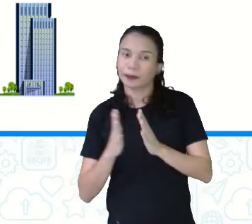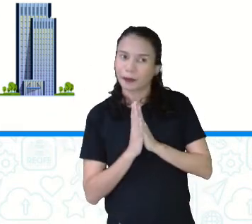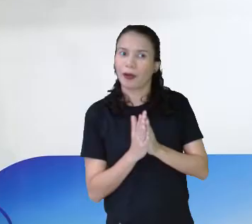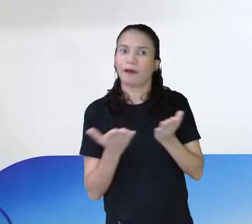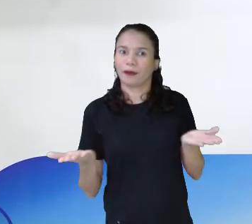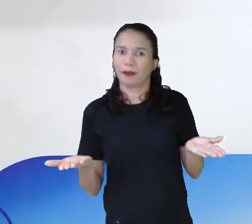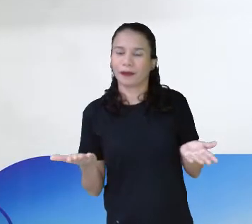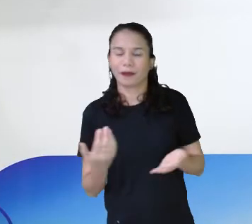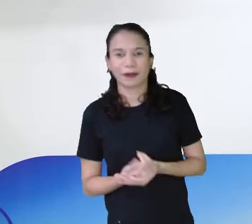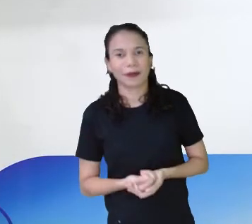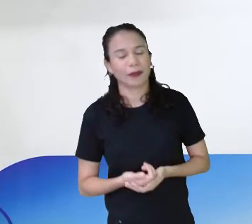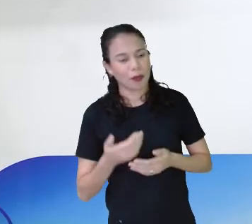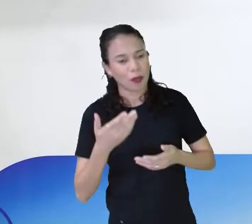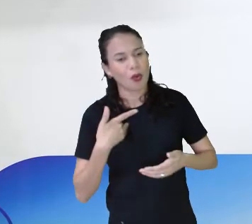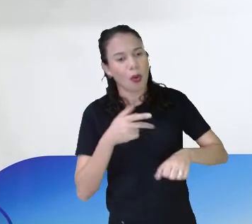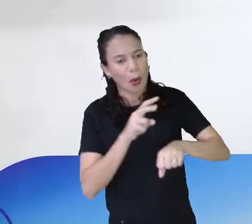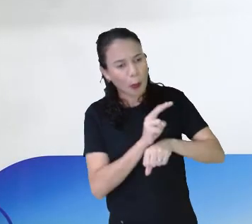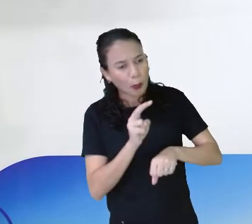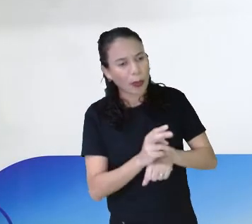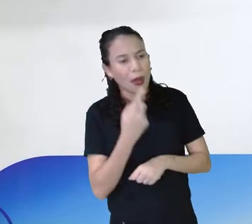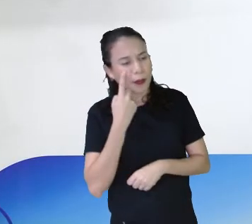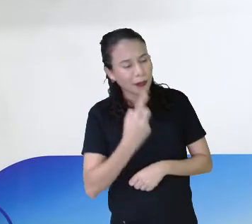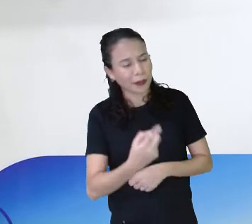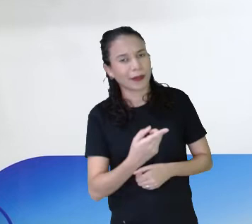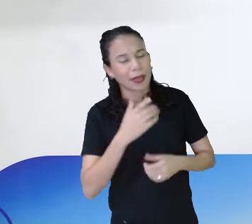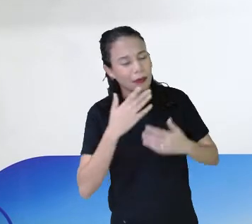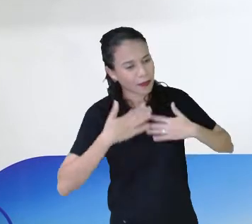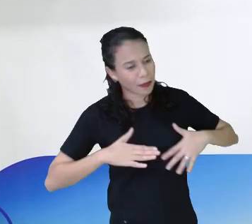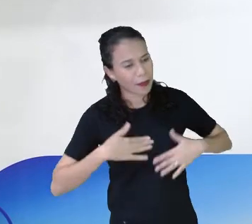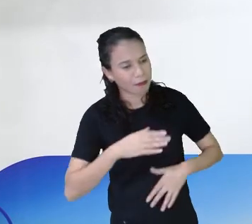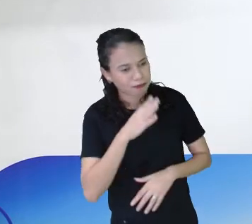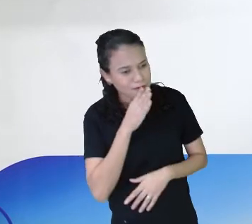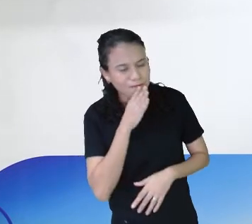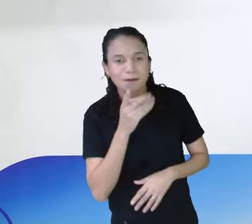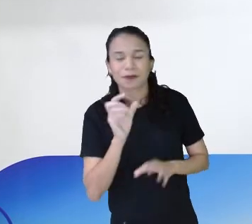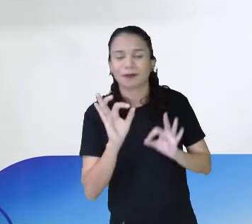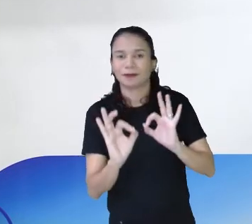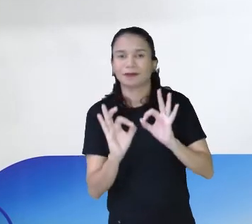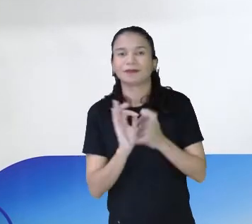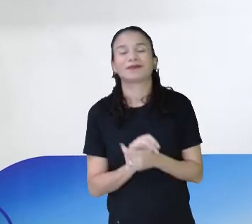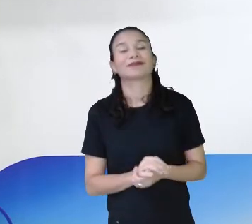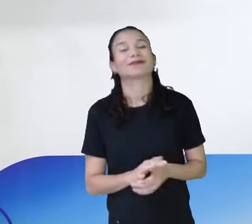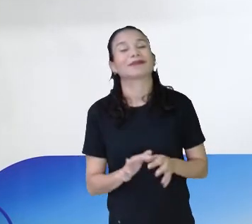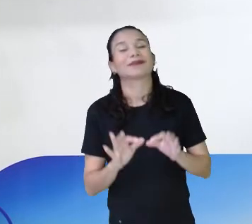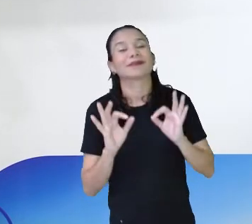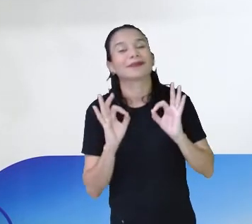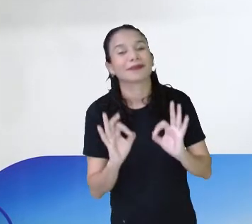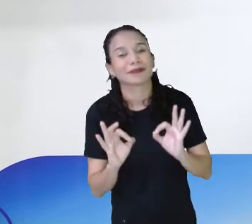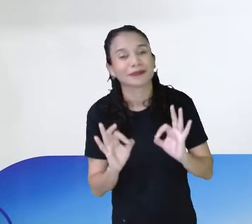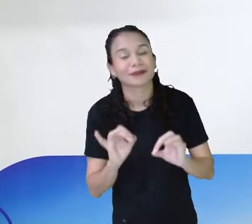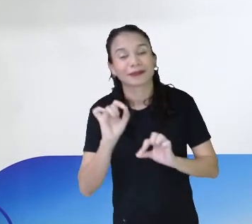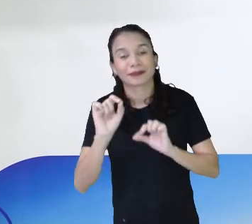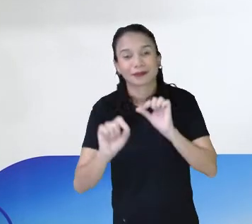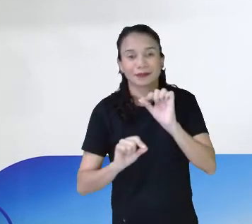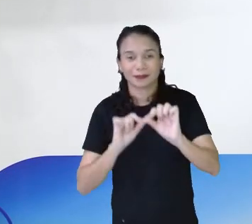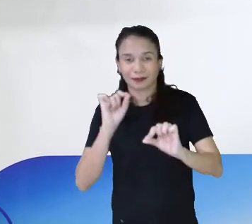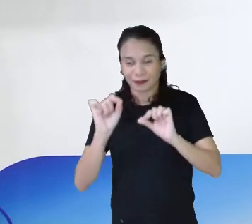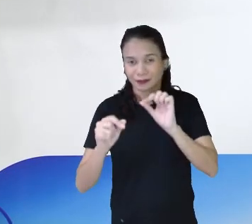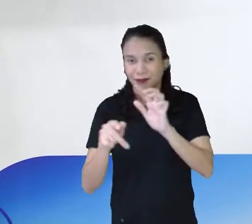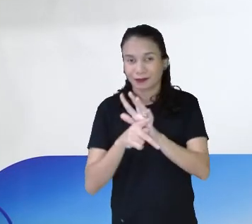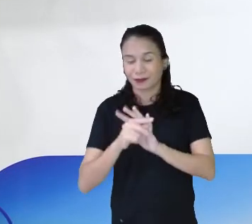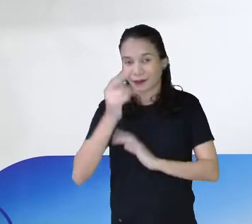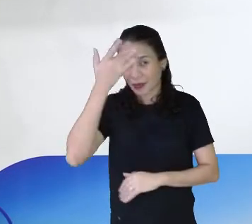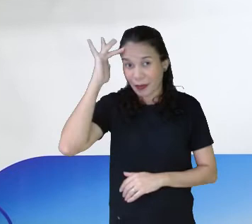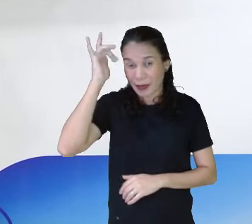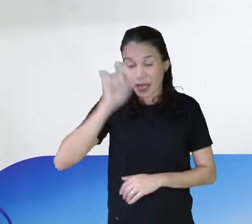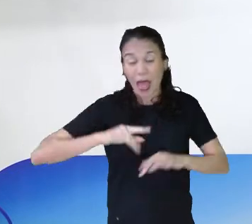favor, Vanessa, cuide de Carijó e deixe Carijó quietinho aí. Tá? Então, olha só, o patrimônio das